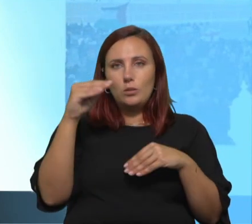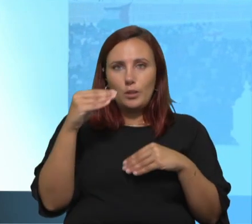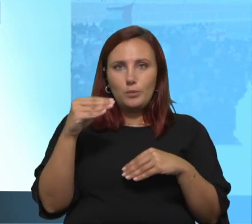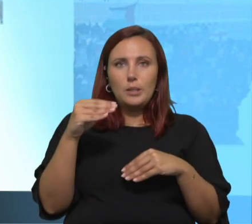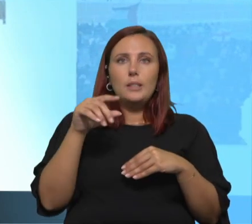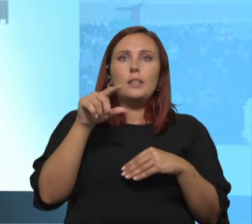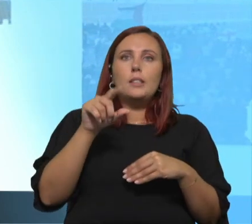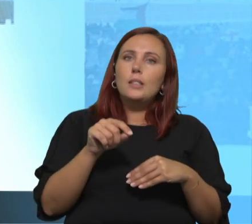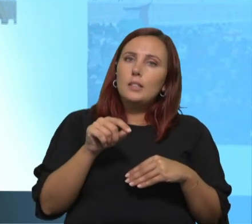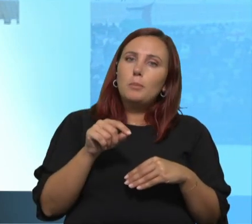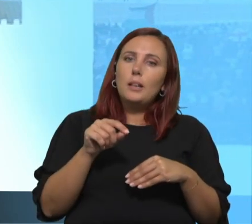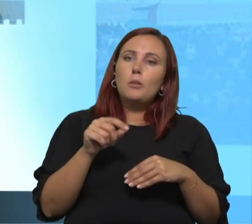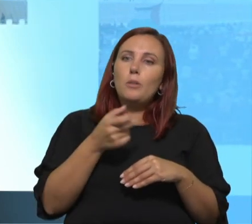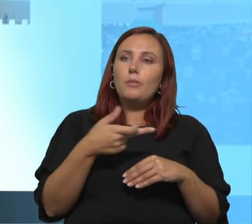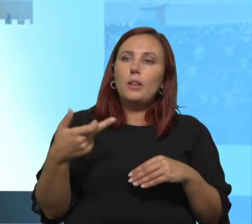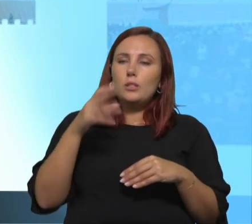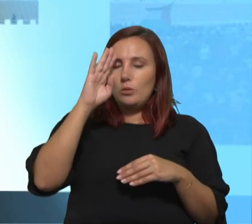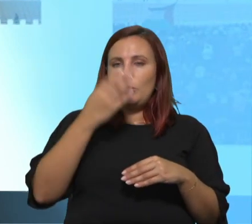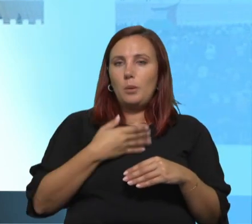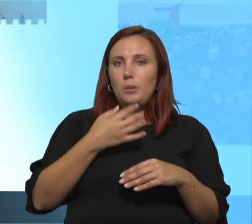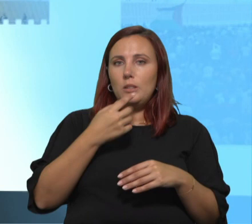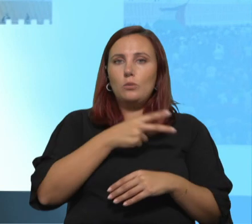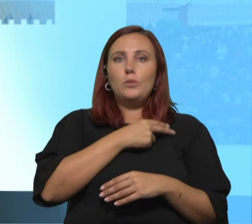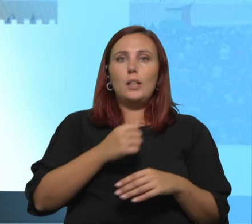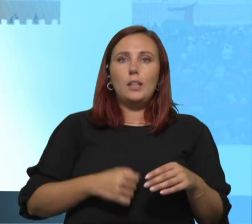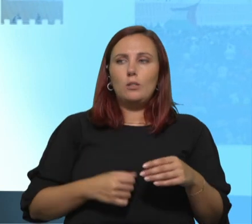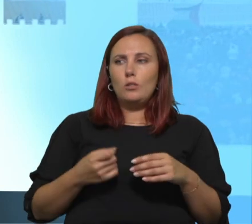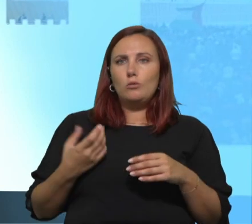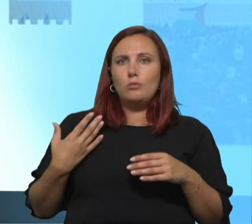uma afirmação que o Papa fez aqui em Lisboa, na Universidade Católica,